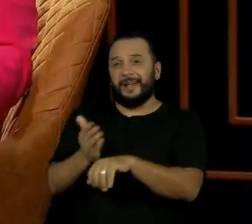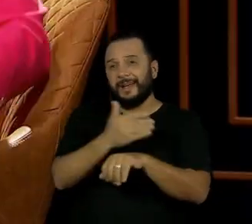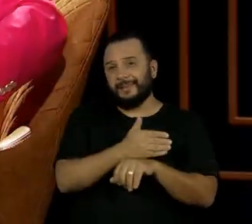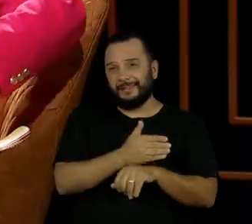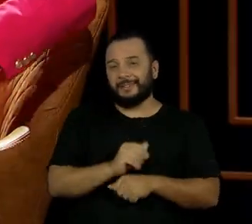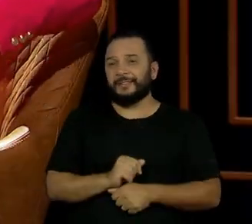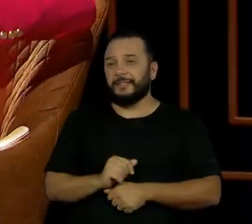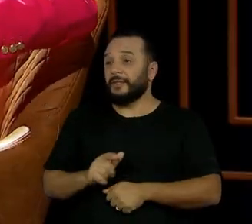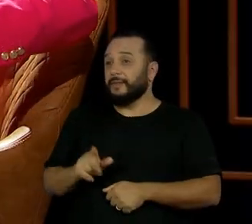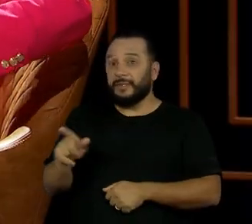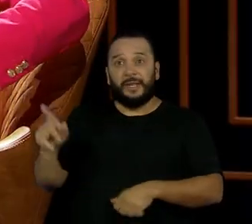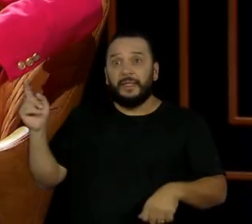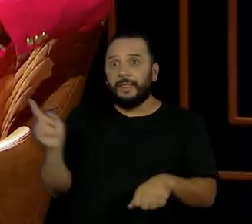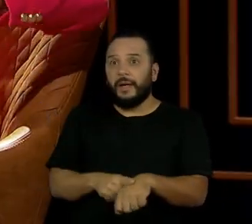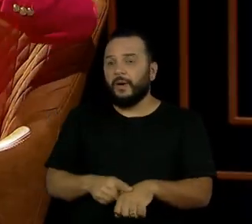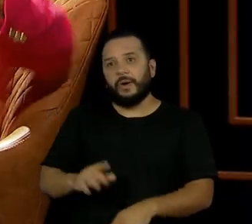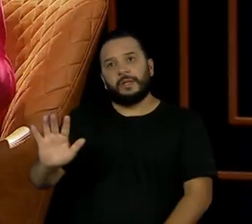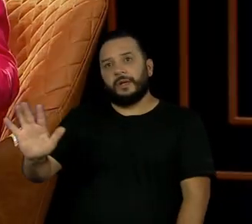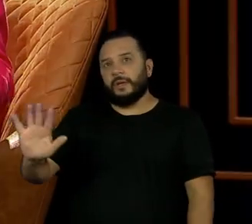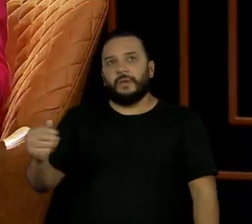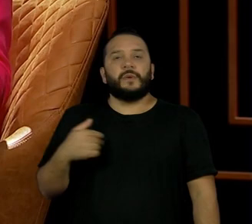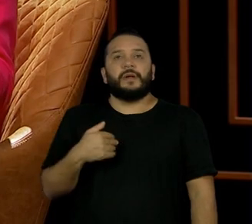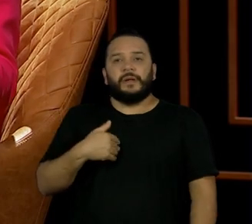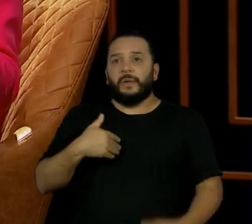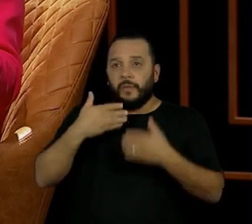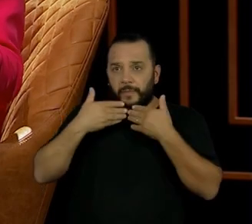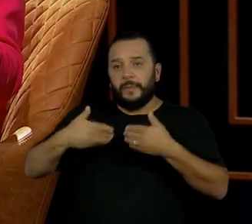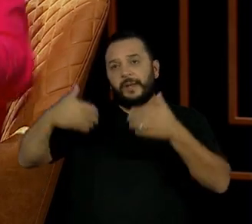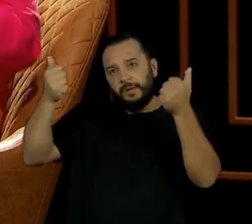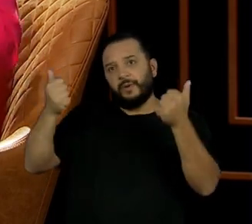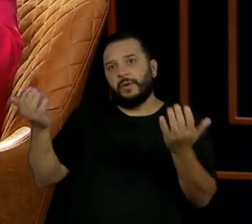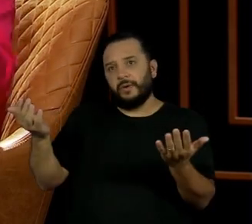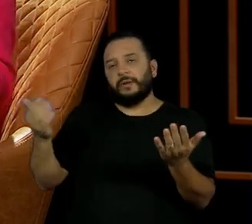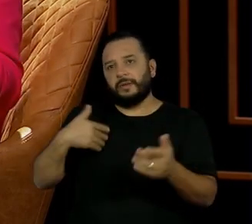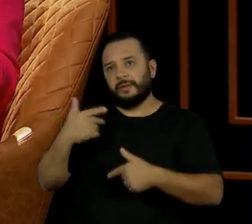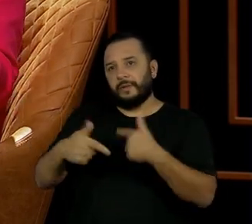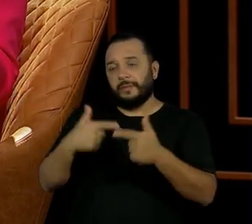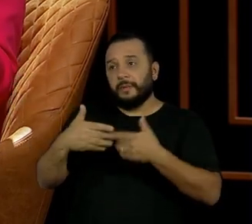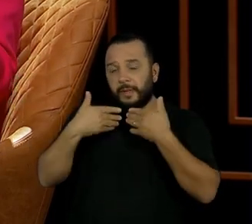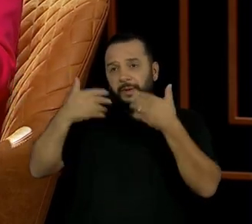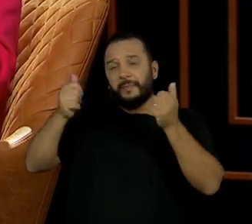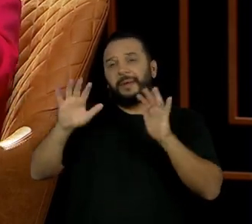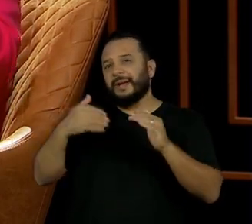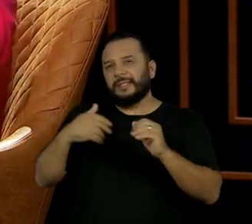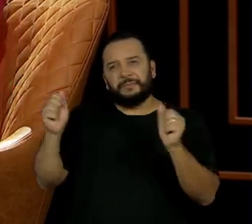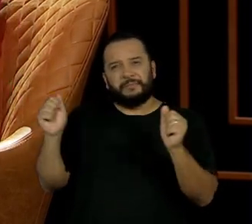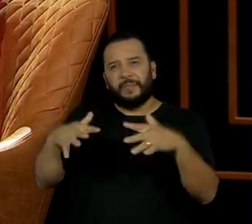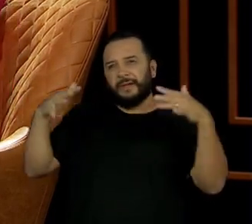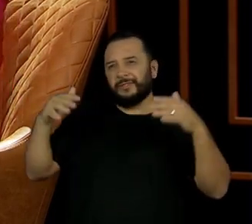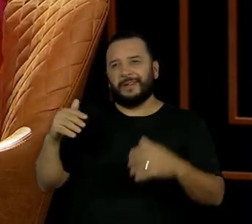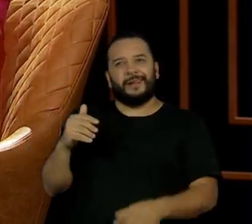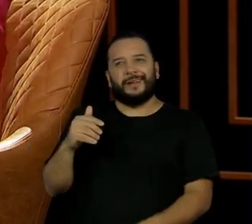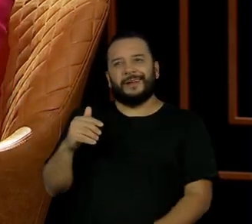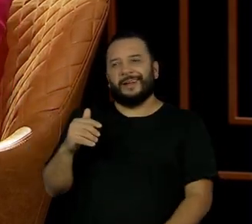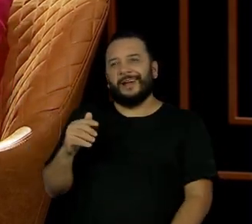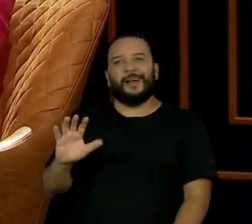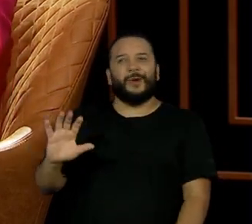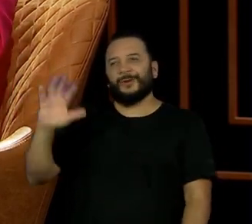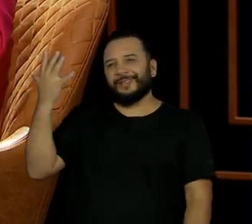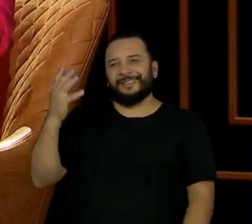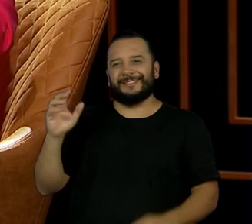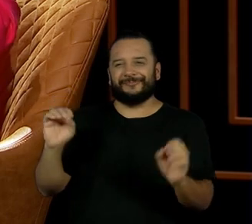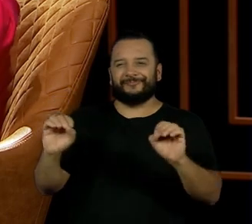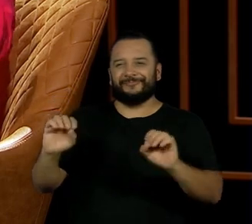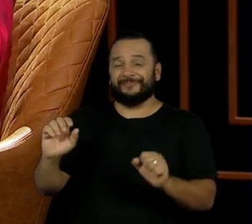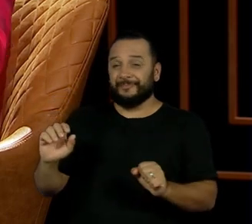meio na hora você fala não eu vou dar o meu melhor mas nem sempre a magia acontece então quando a magia acontece